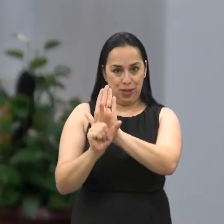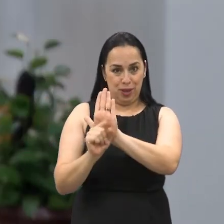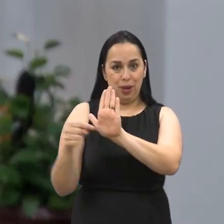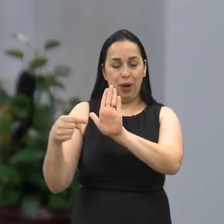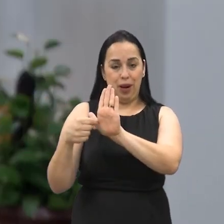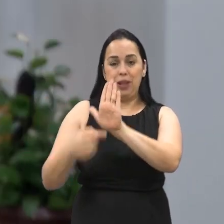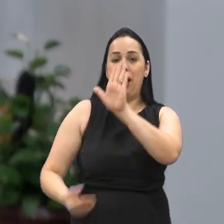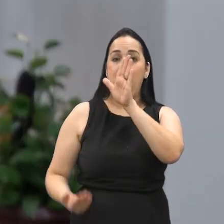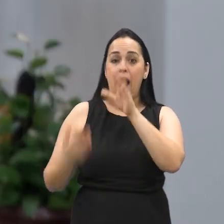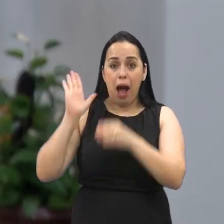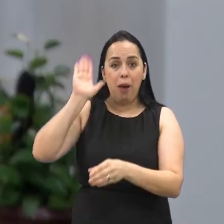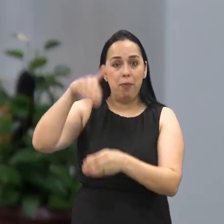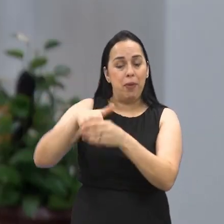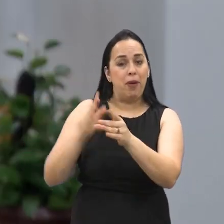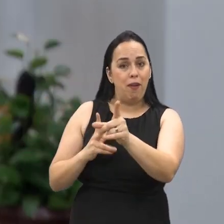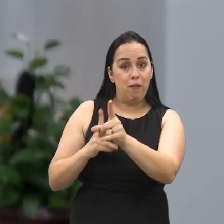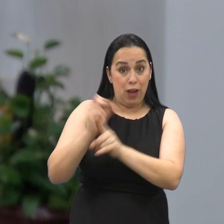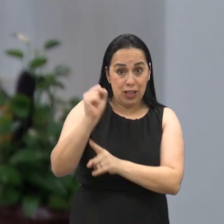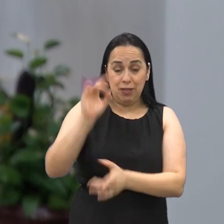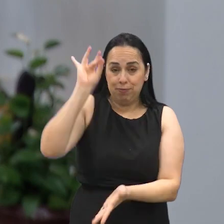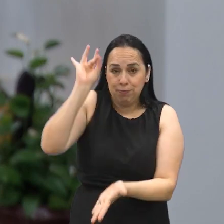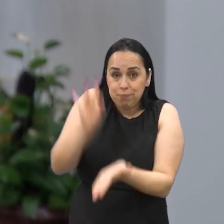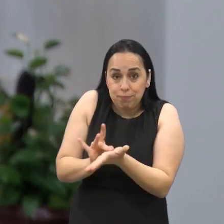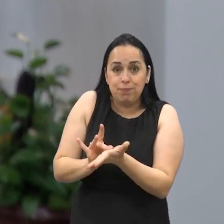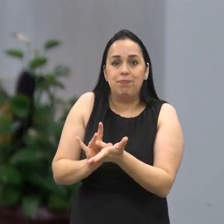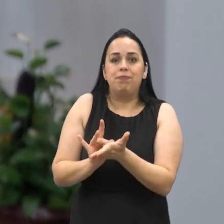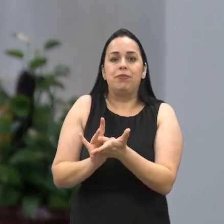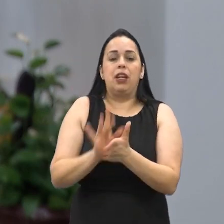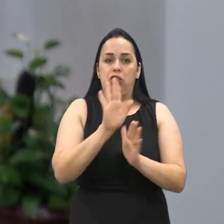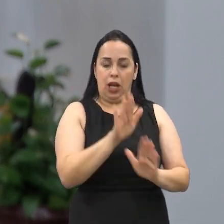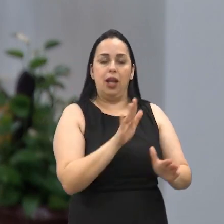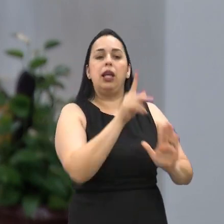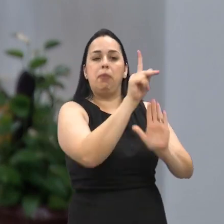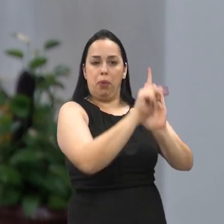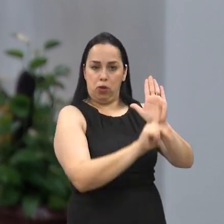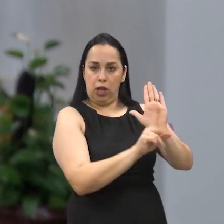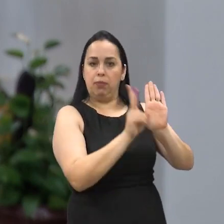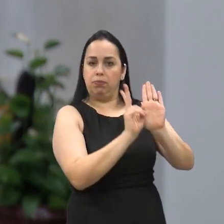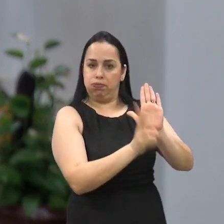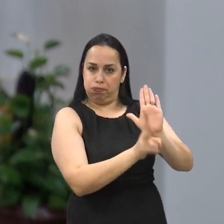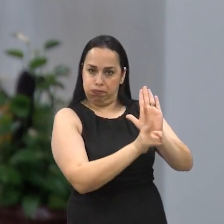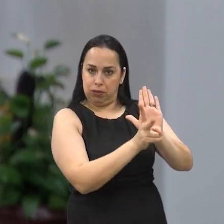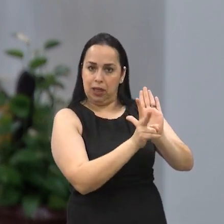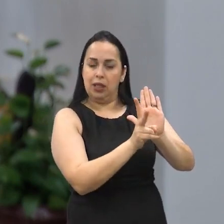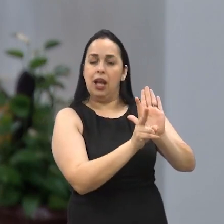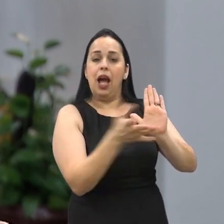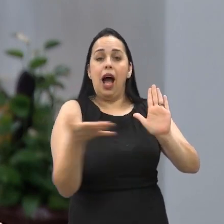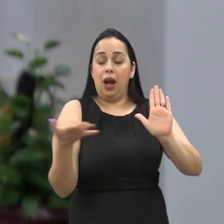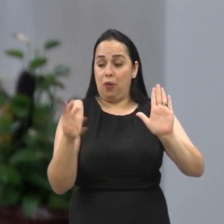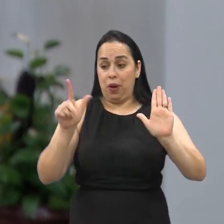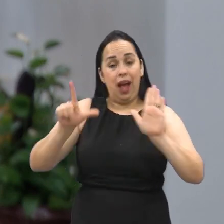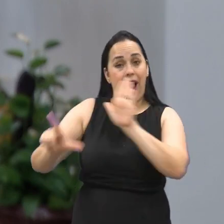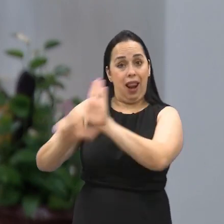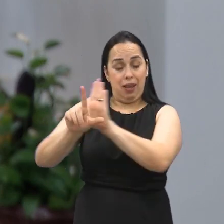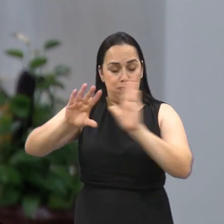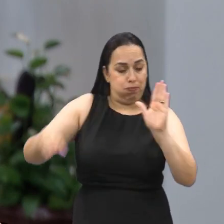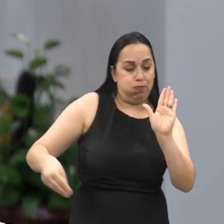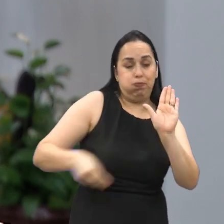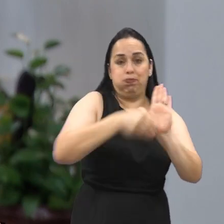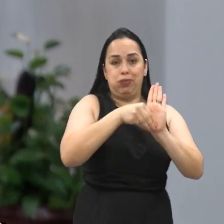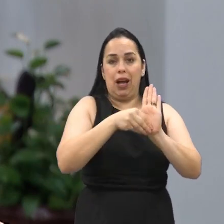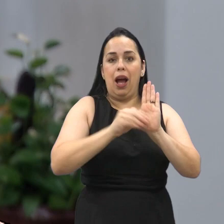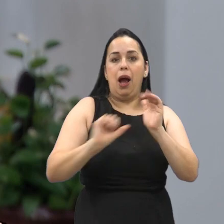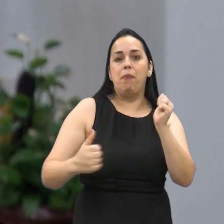do City Tour de uma forma legal, embora já existisse antes, já funcionasse muito bem,